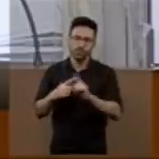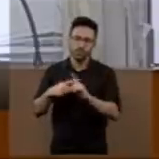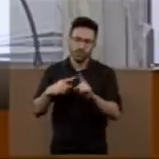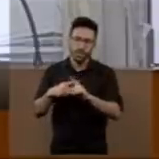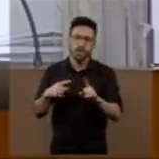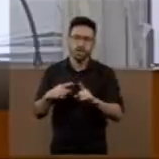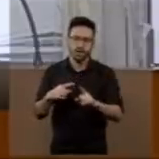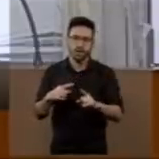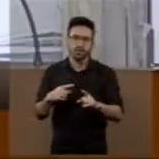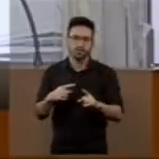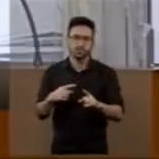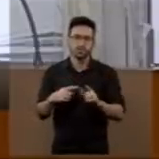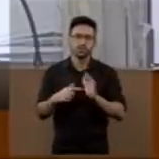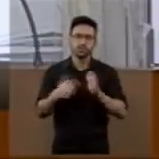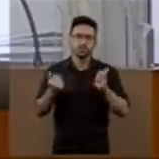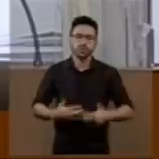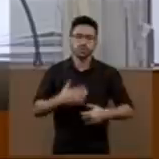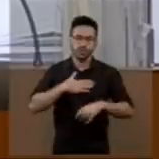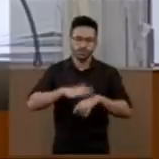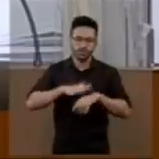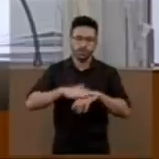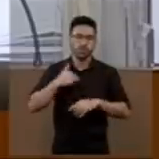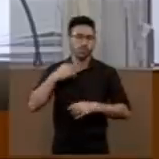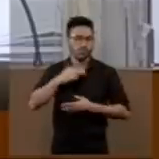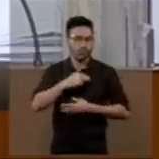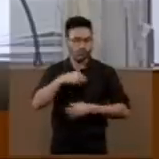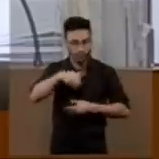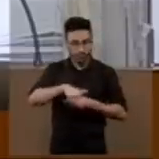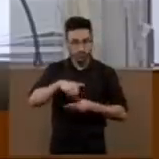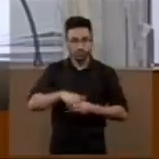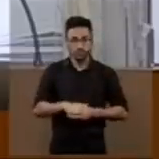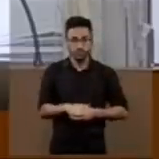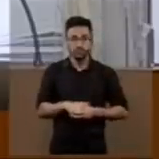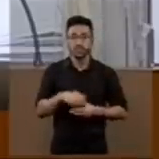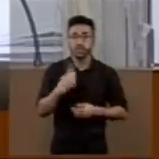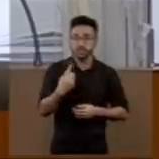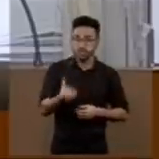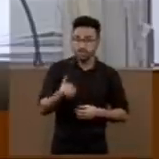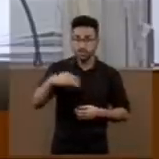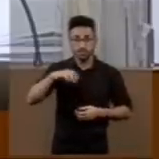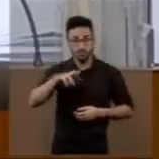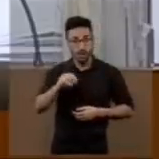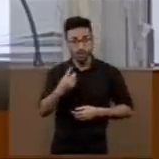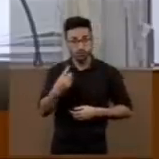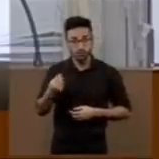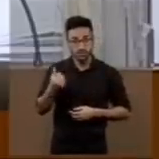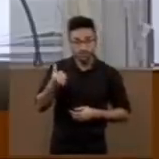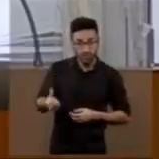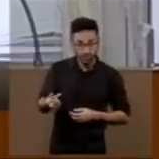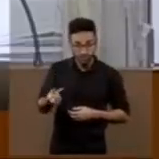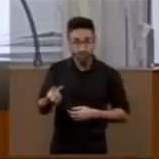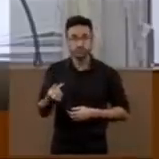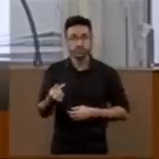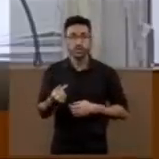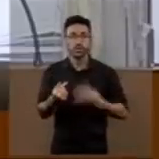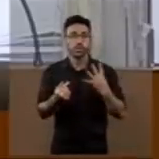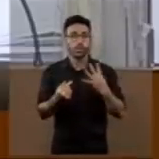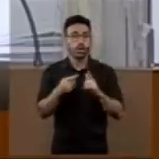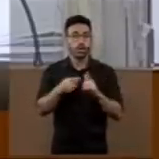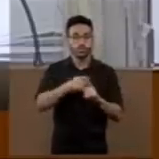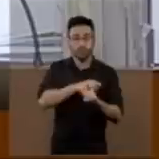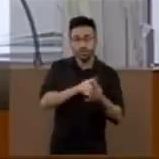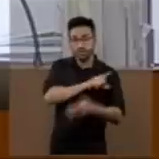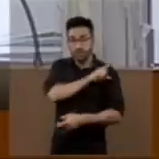dos, apresentando os fundamentos do meu voto. Em 16 de maio de 2007, 4 meses antes